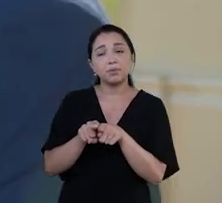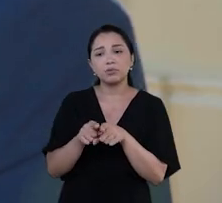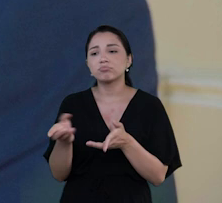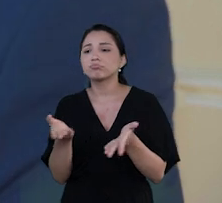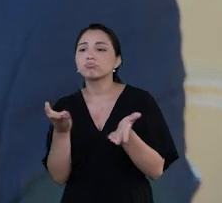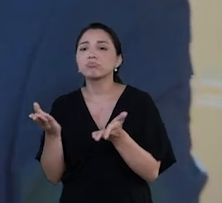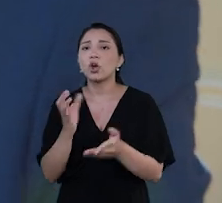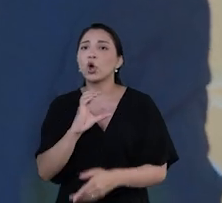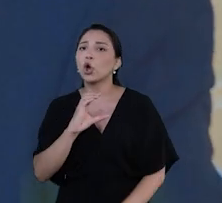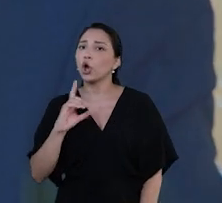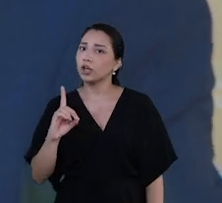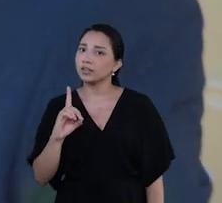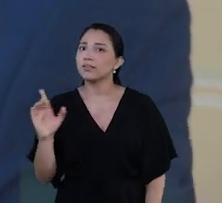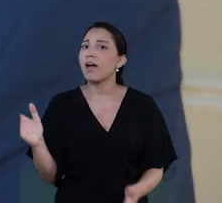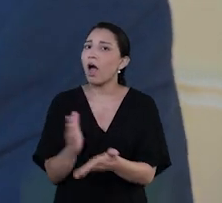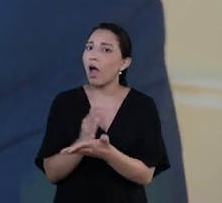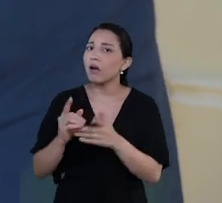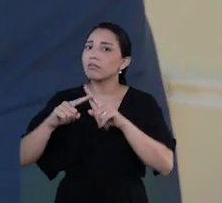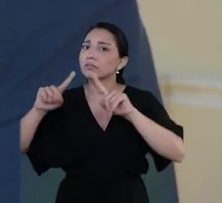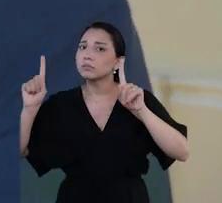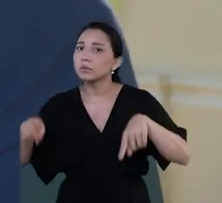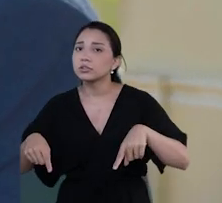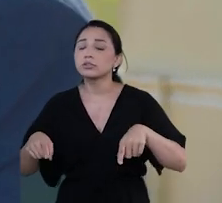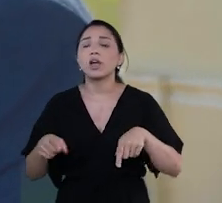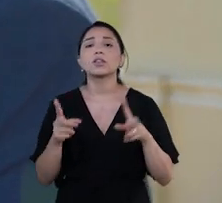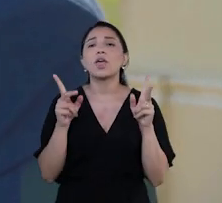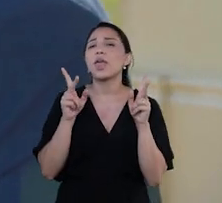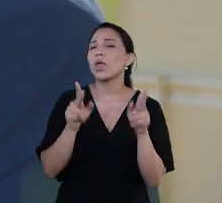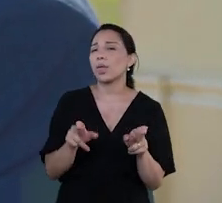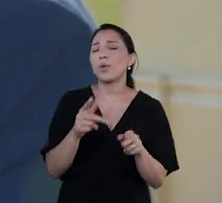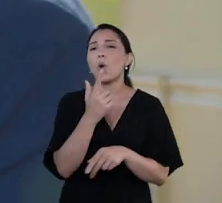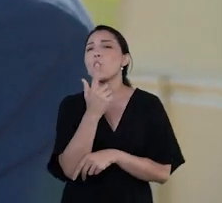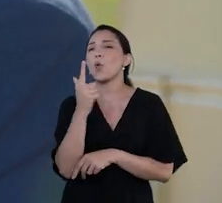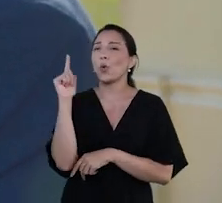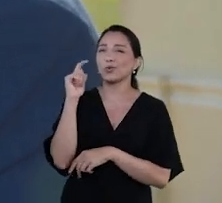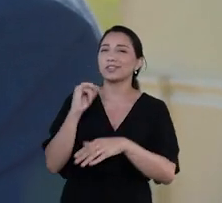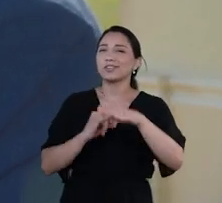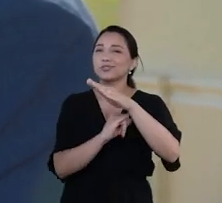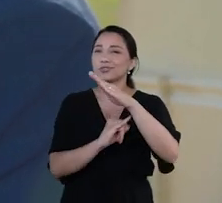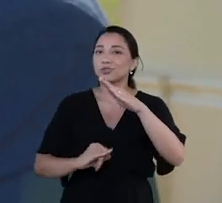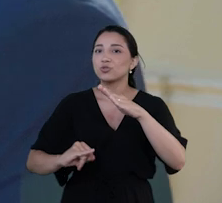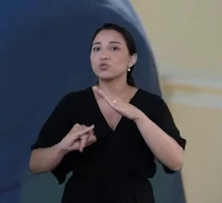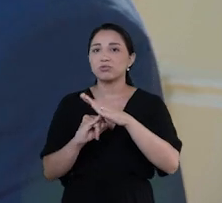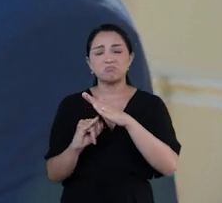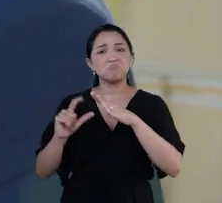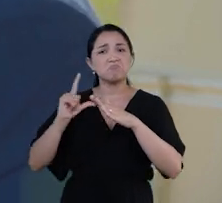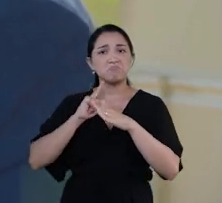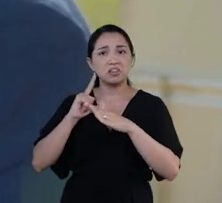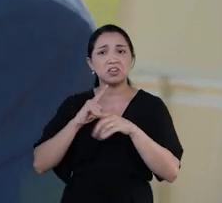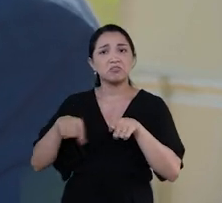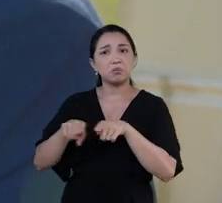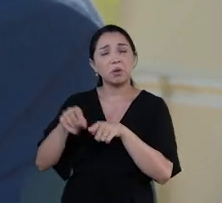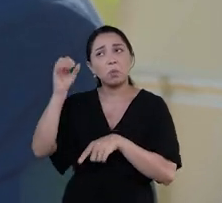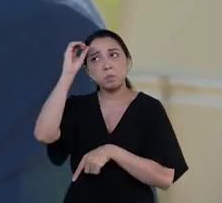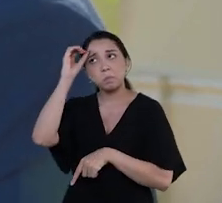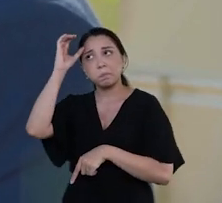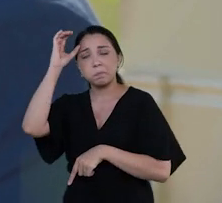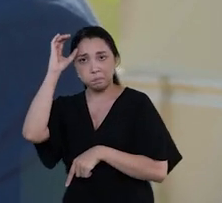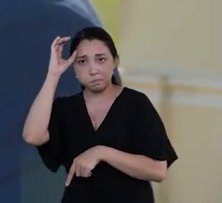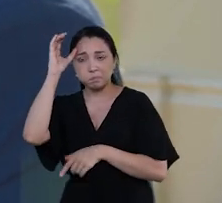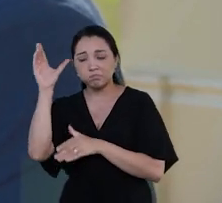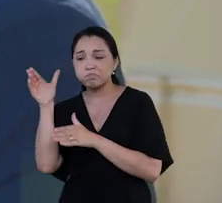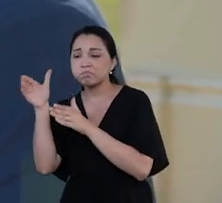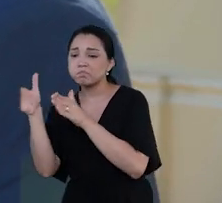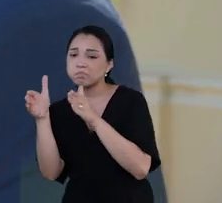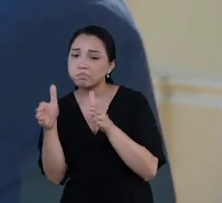espírito santo assim como outras instituições cada uma dentra dentro de sua expertise né então o que eu chamo faço